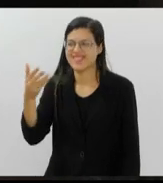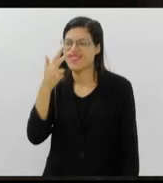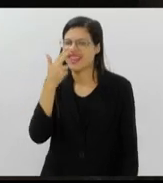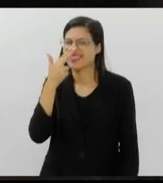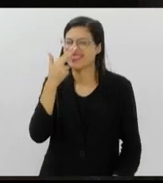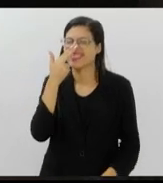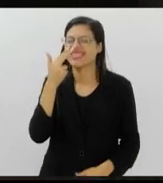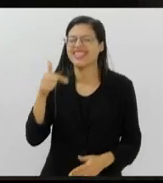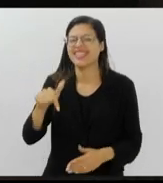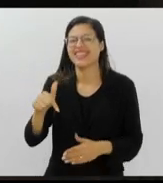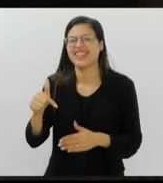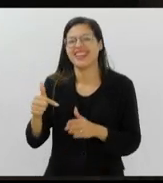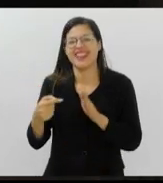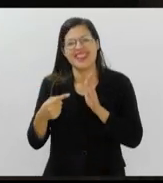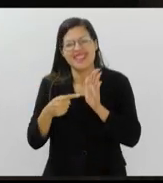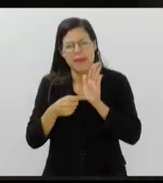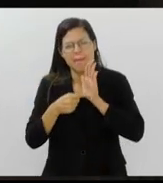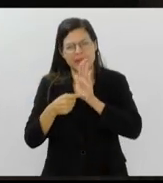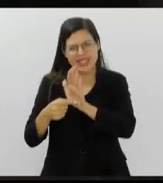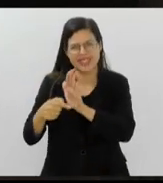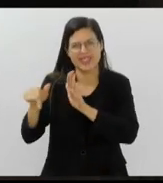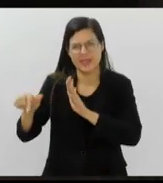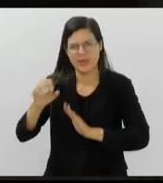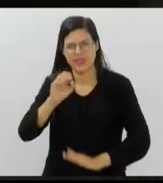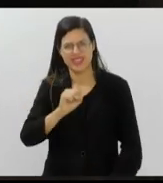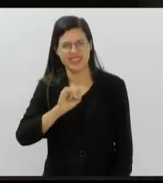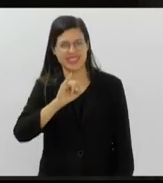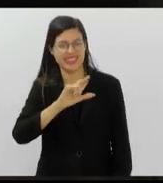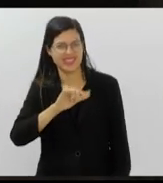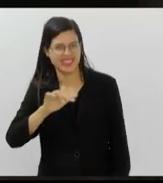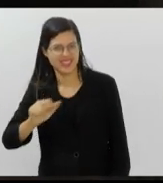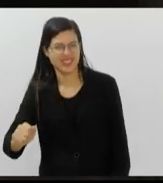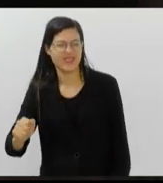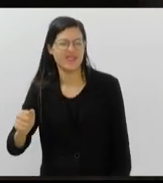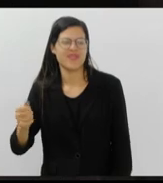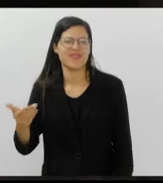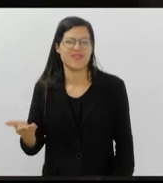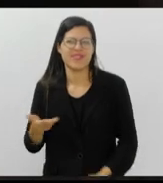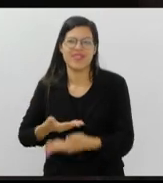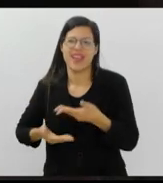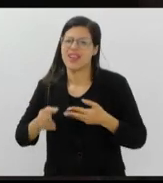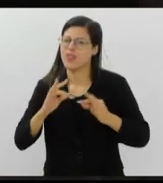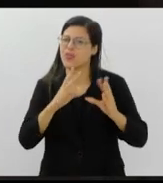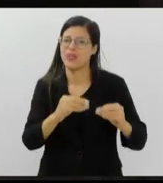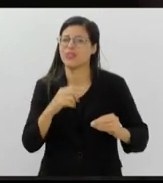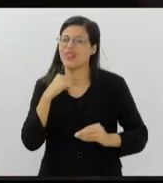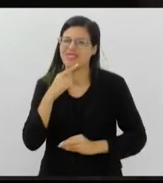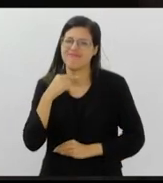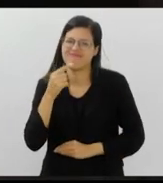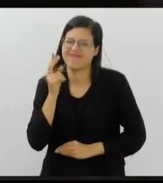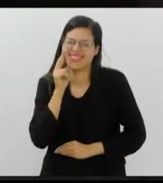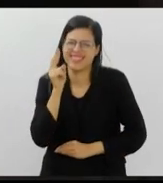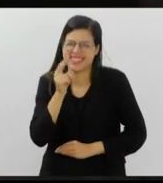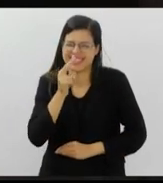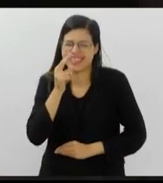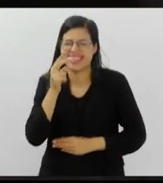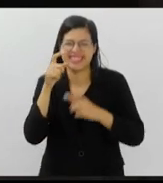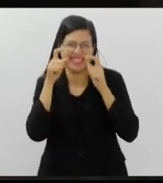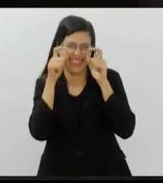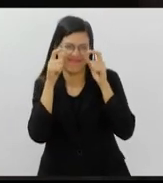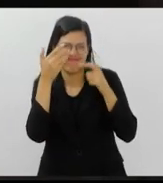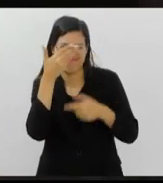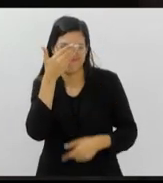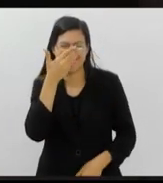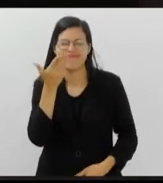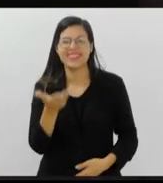né? E todos os demais que a minha miopia não me permite identificar. Mas eu queria dizer que é uma honra muito grande